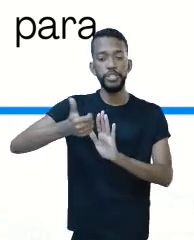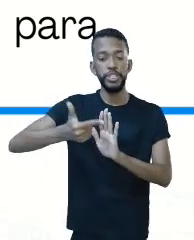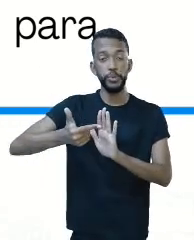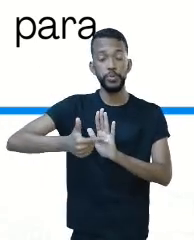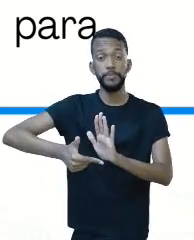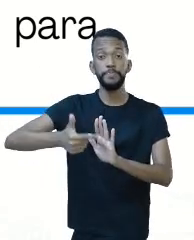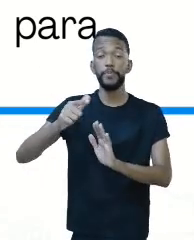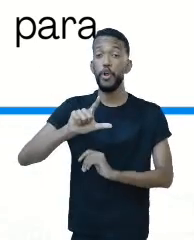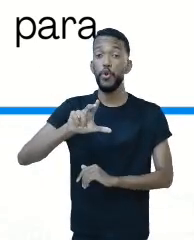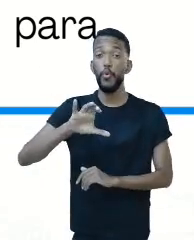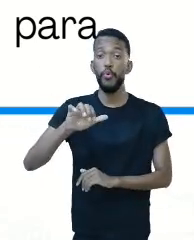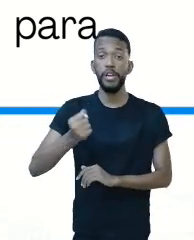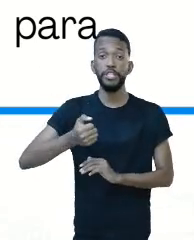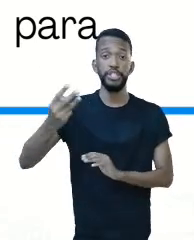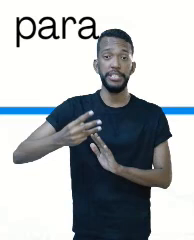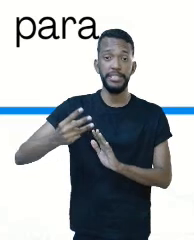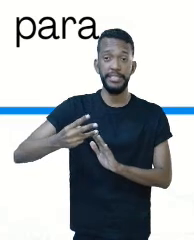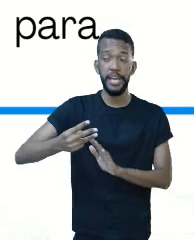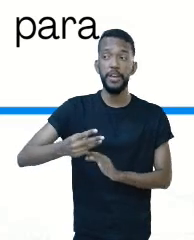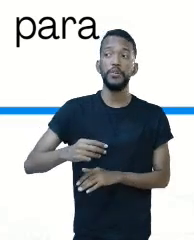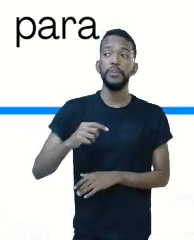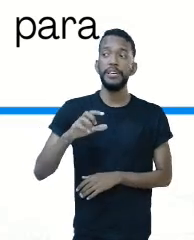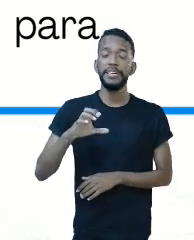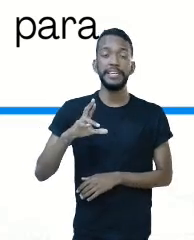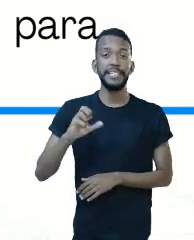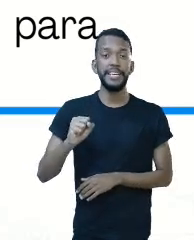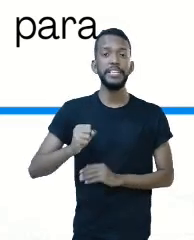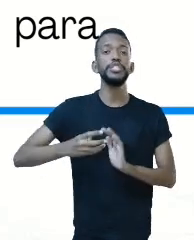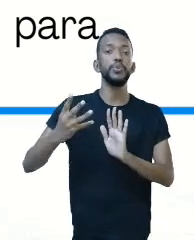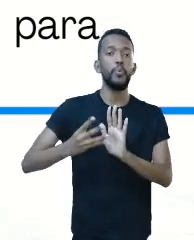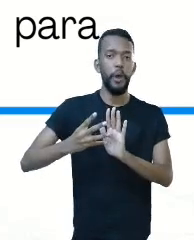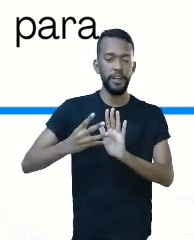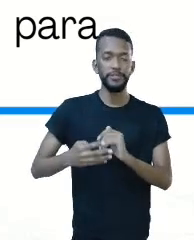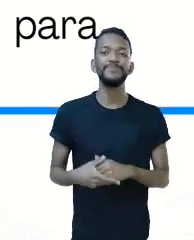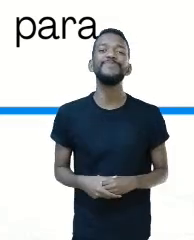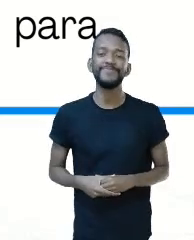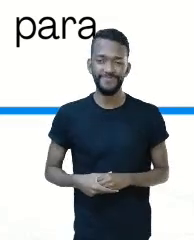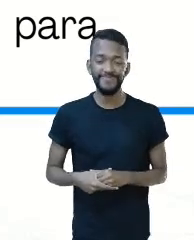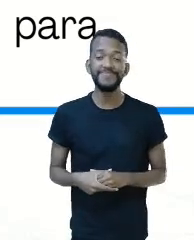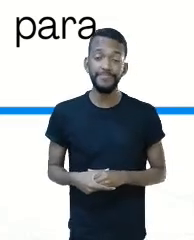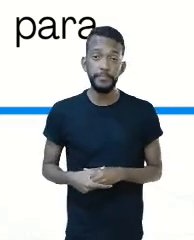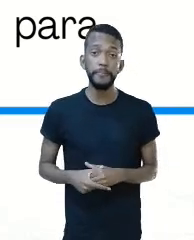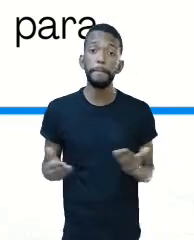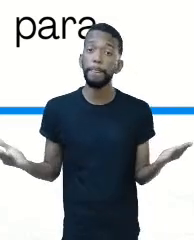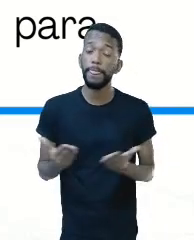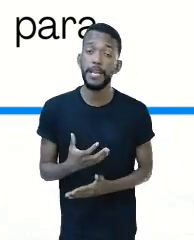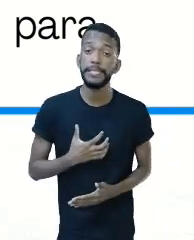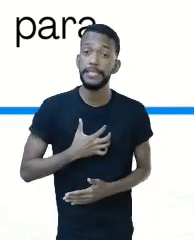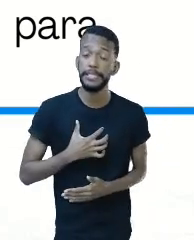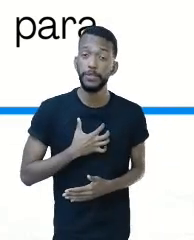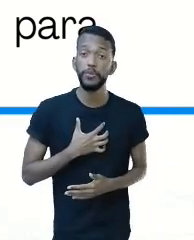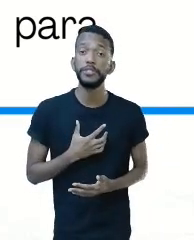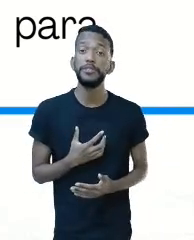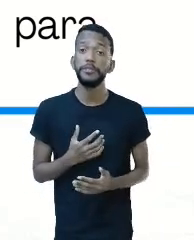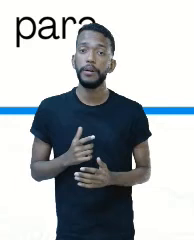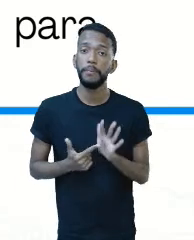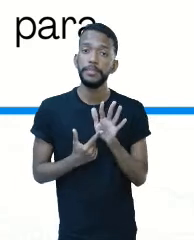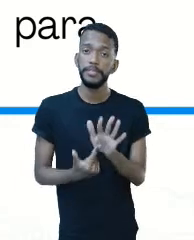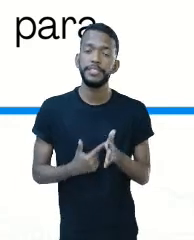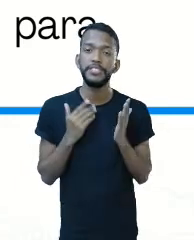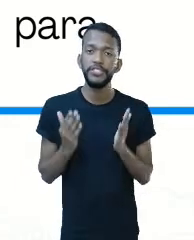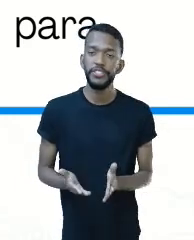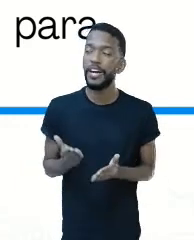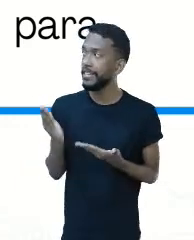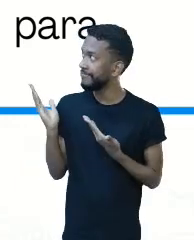em terceiro e Cris em quarto lugar. Na situação apresentada, que vocês viram